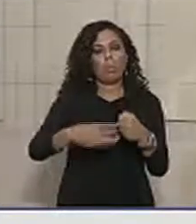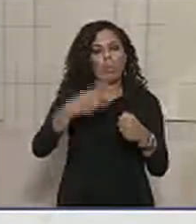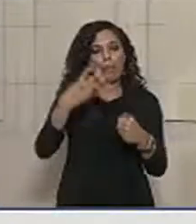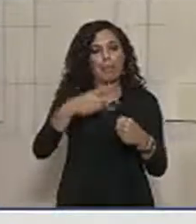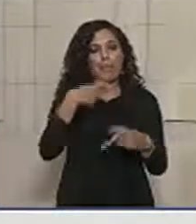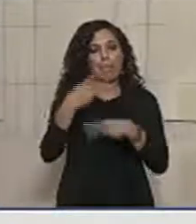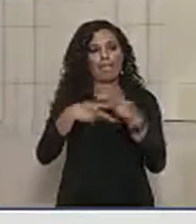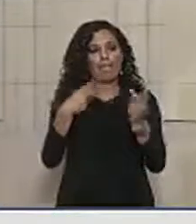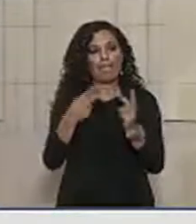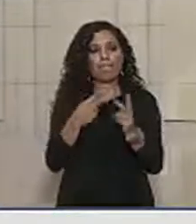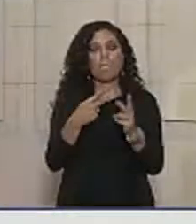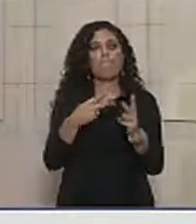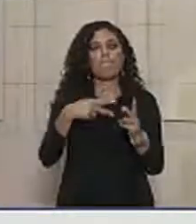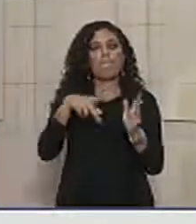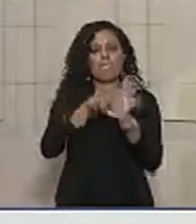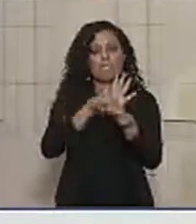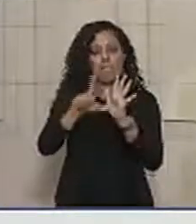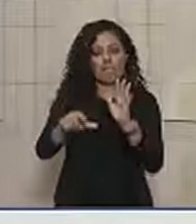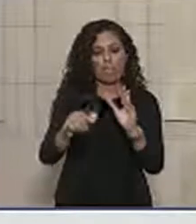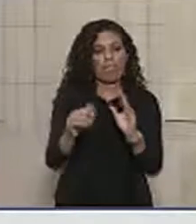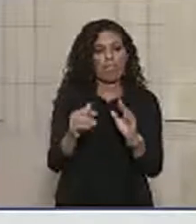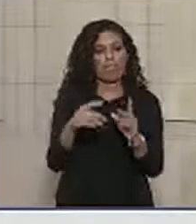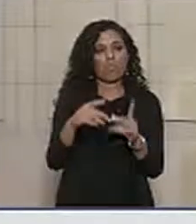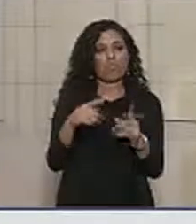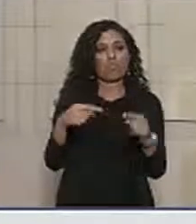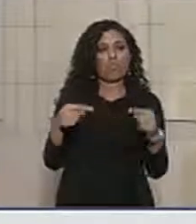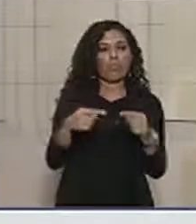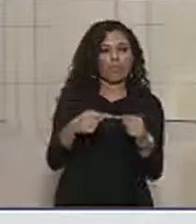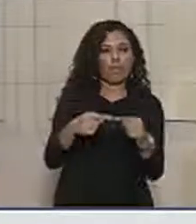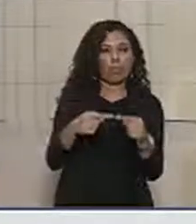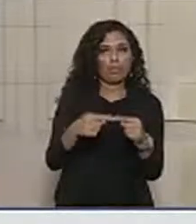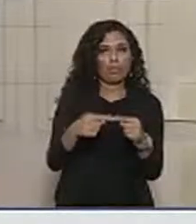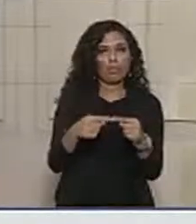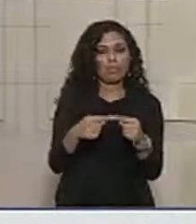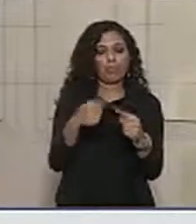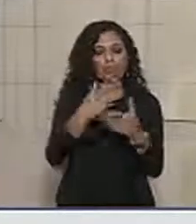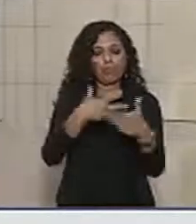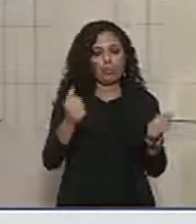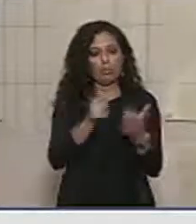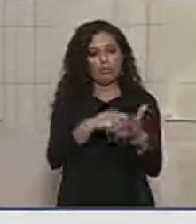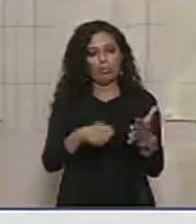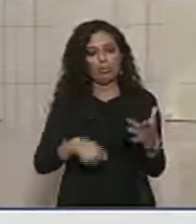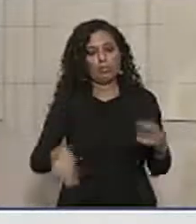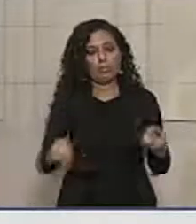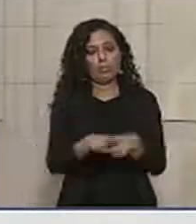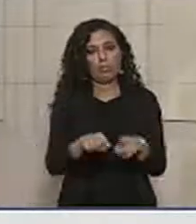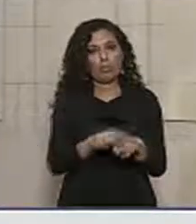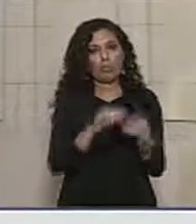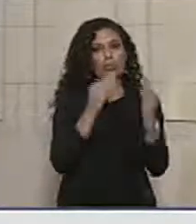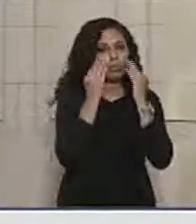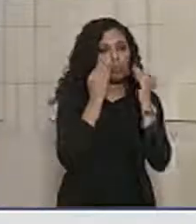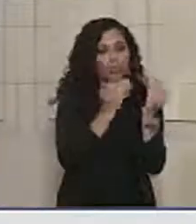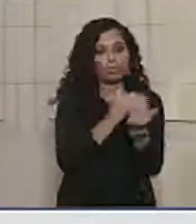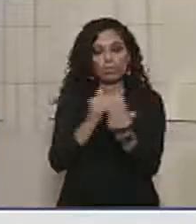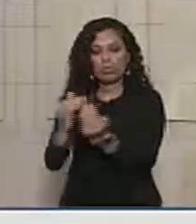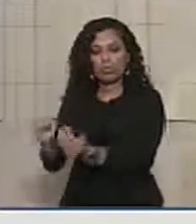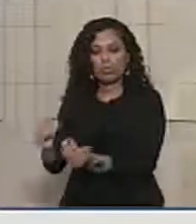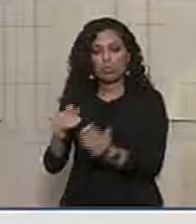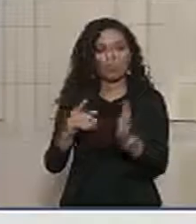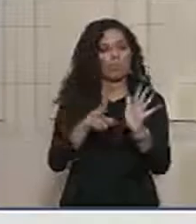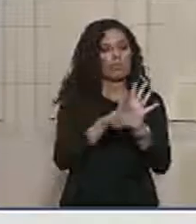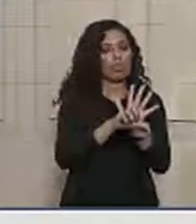normas internas e proposições externas. O que compete a ela, além do que está escrito aqui, apresentar as sugestões